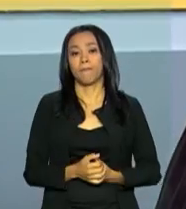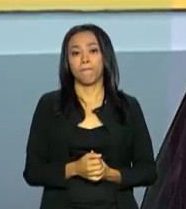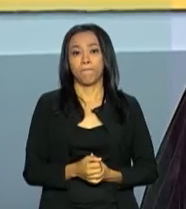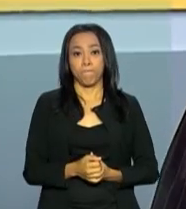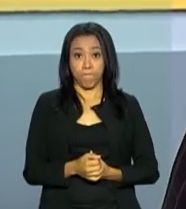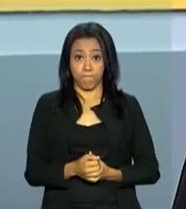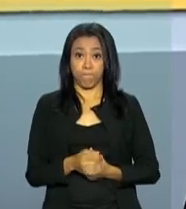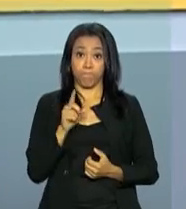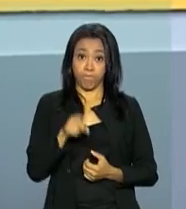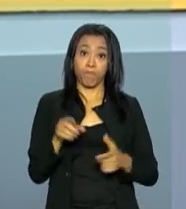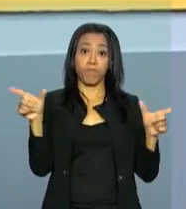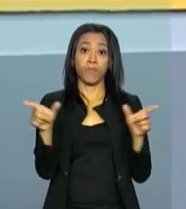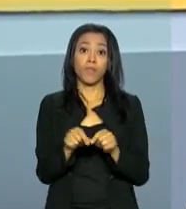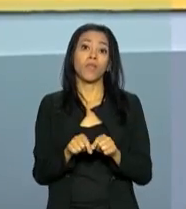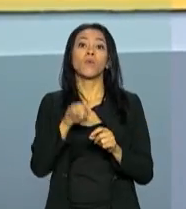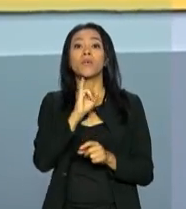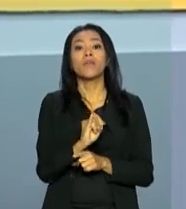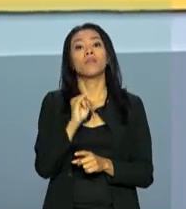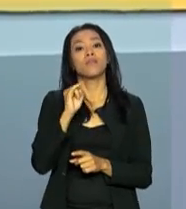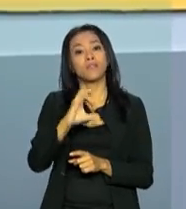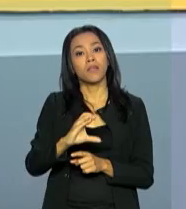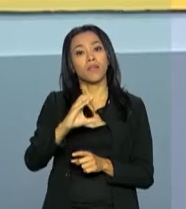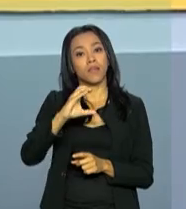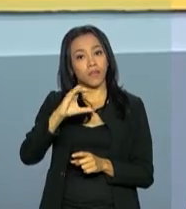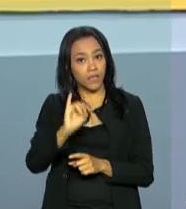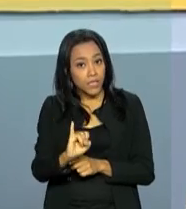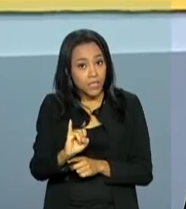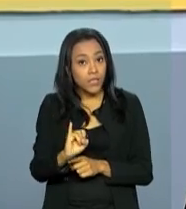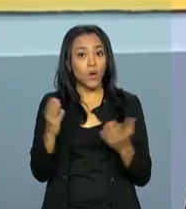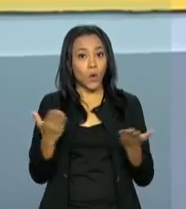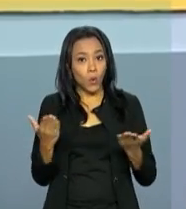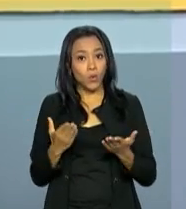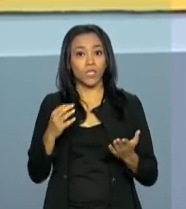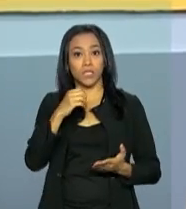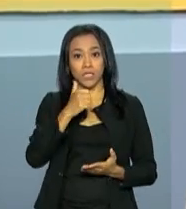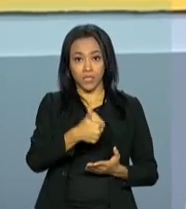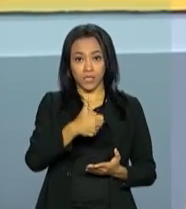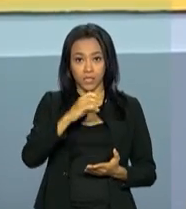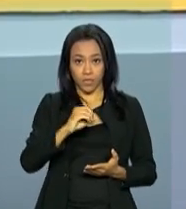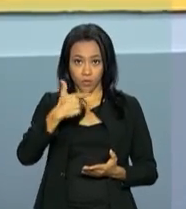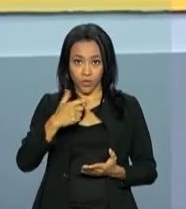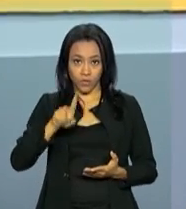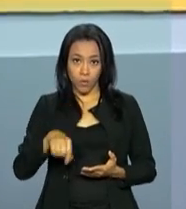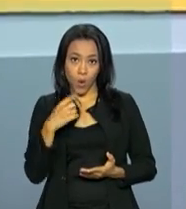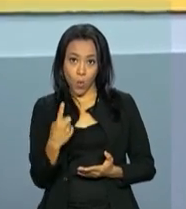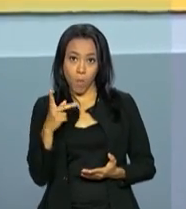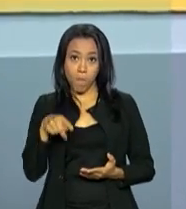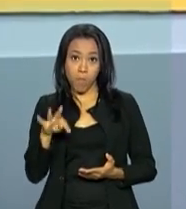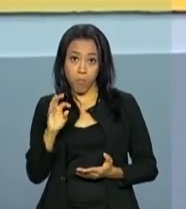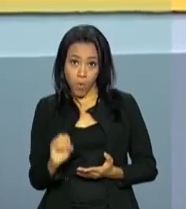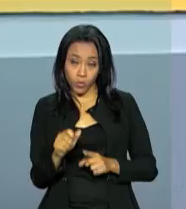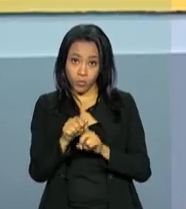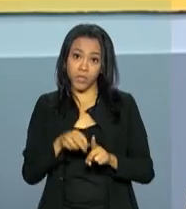a prévia do índice de confiança da indústria e registrou 102,11 pontos em março é o melhor